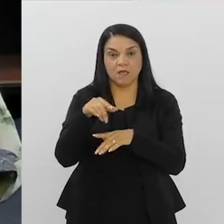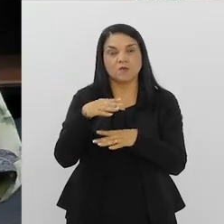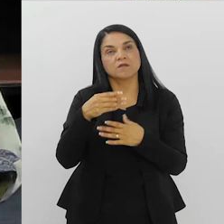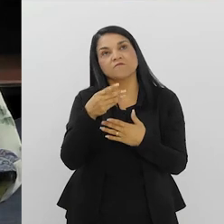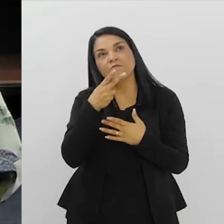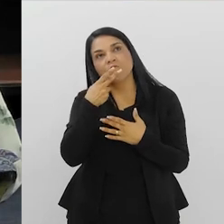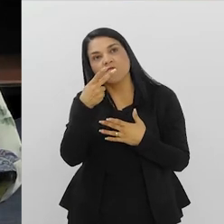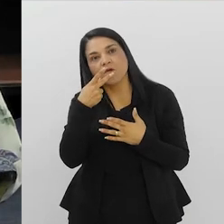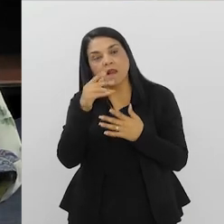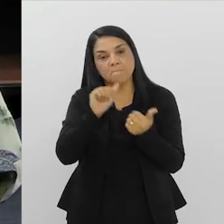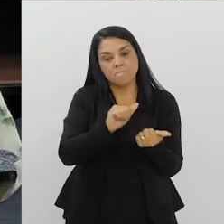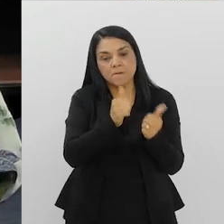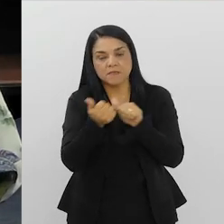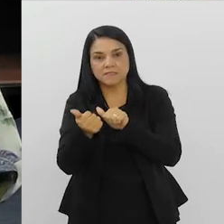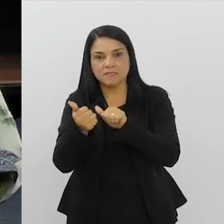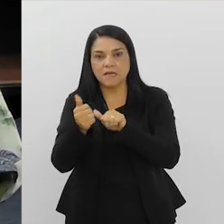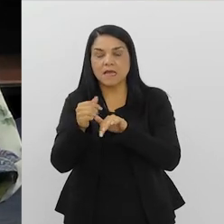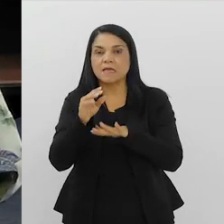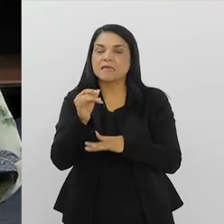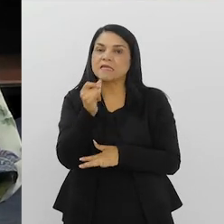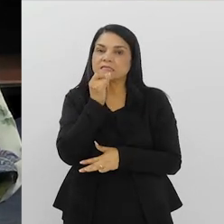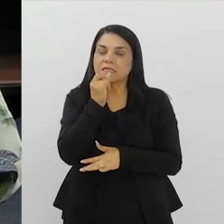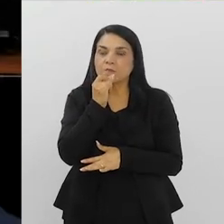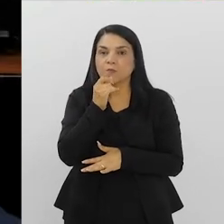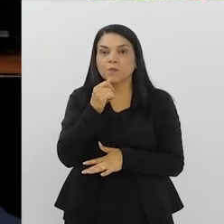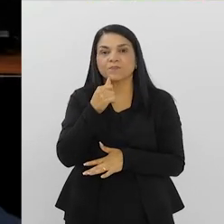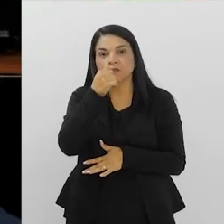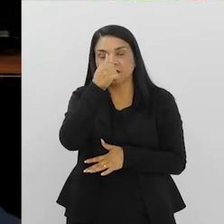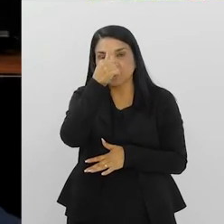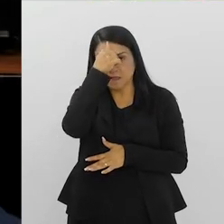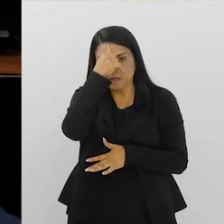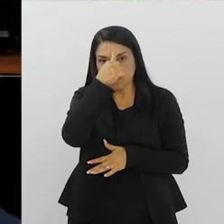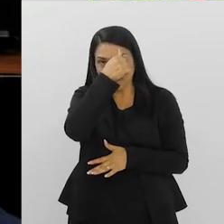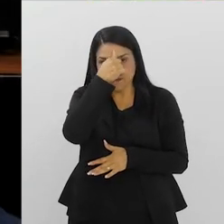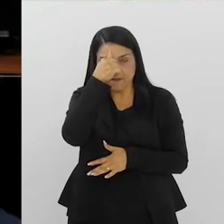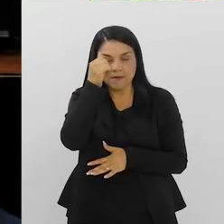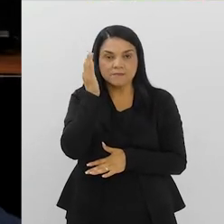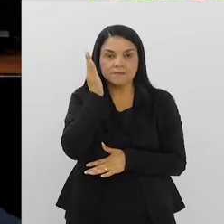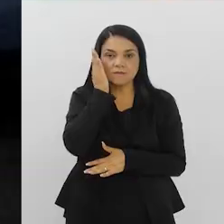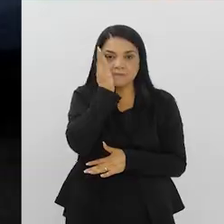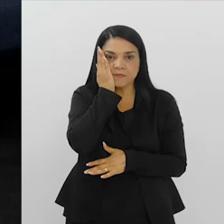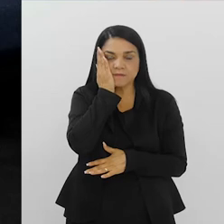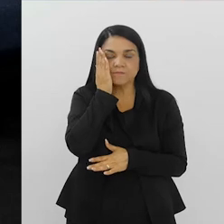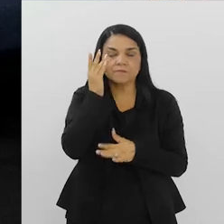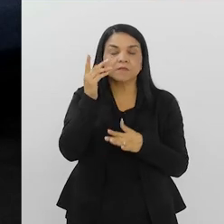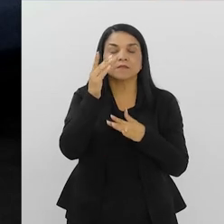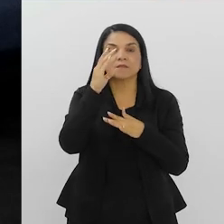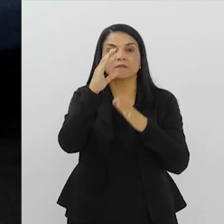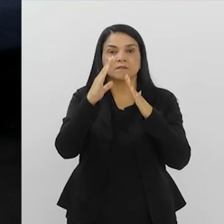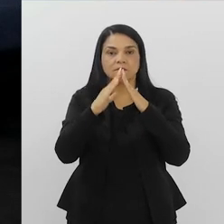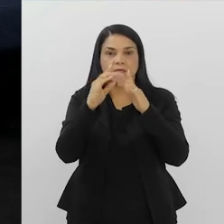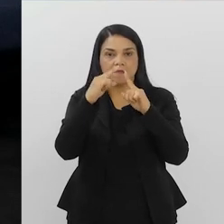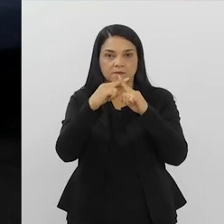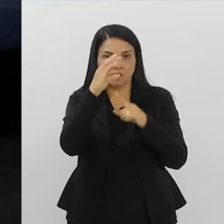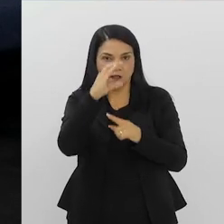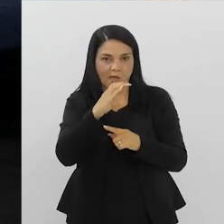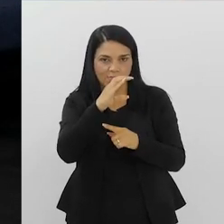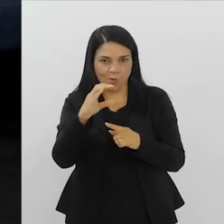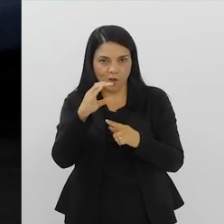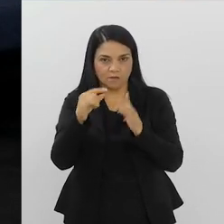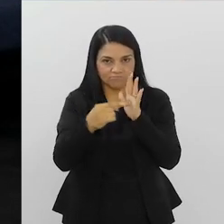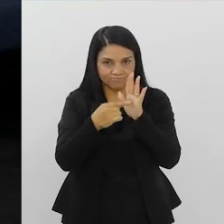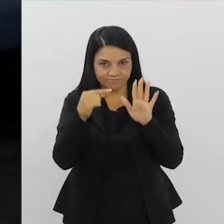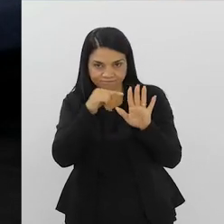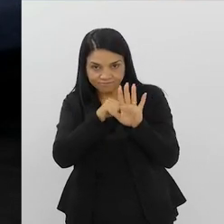fantástico eu fiquei fantástic Fantástico você ficou encantada né fiquei fiquei encantada com toda a igreja você imagina eu já